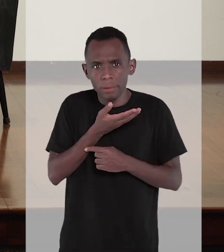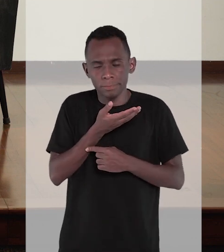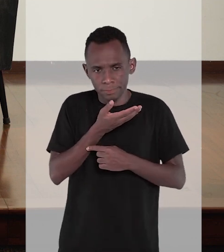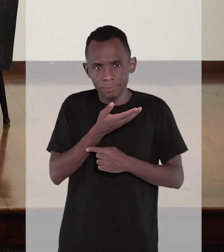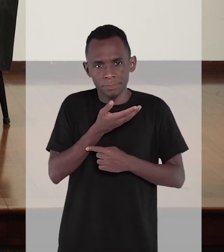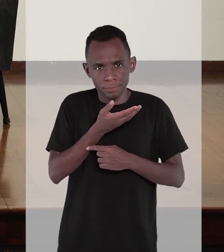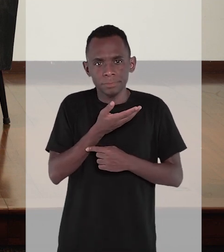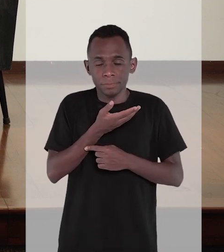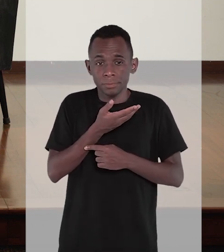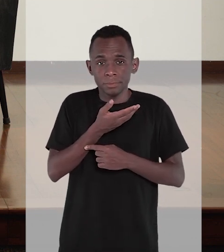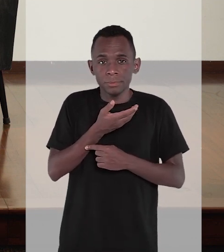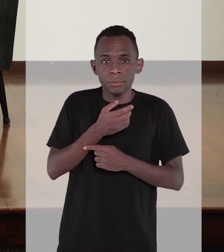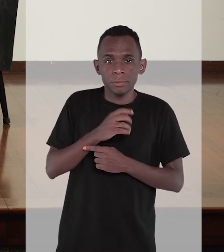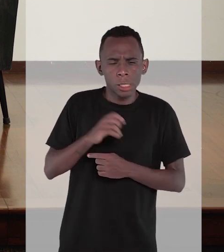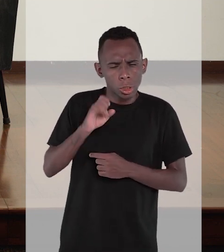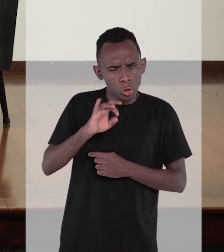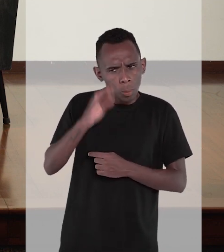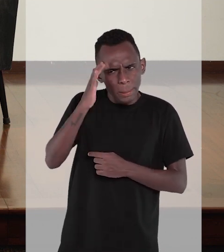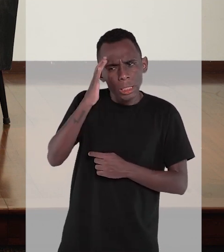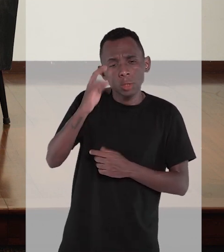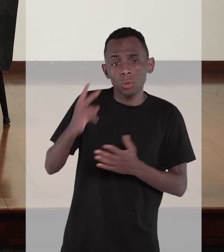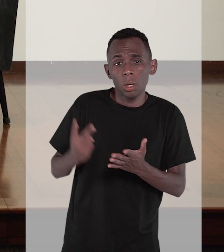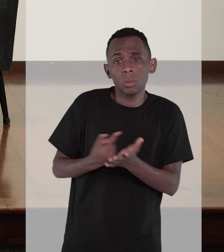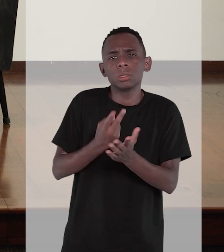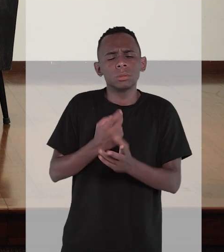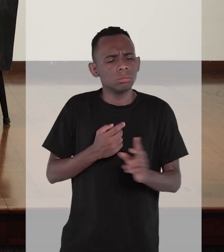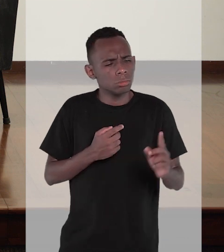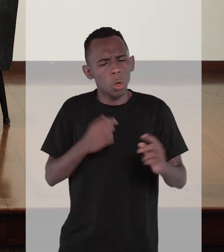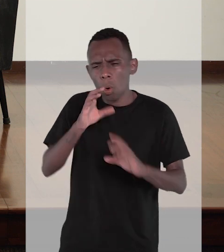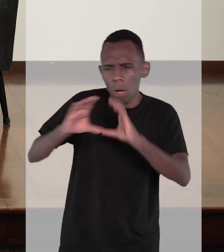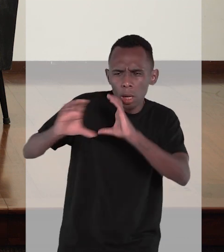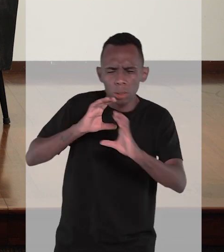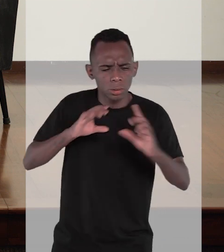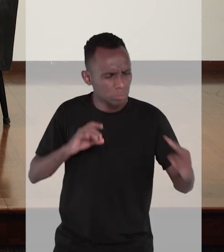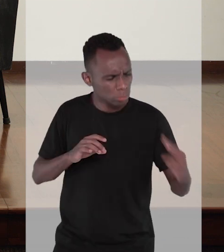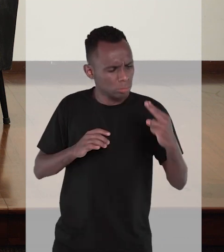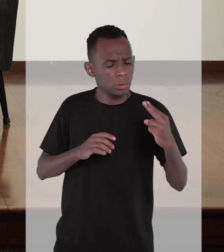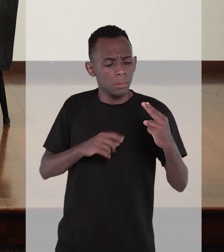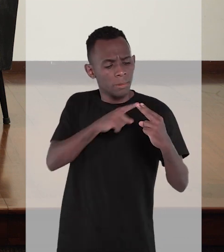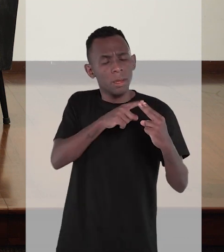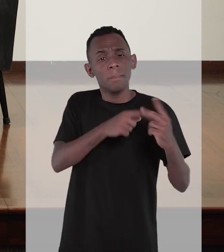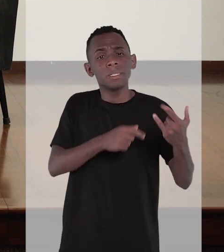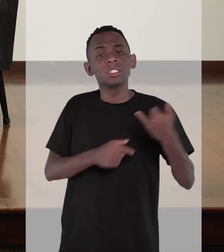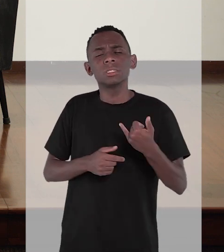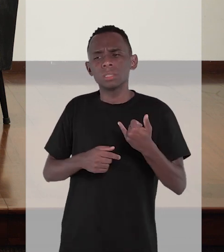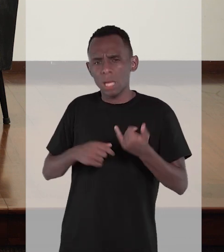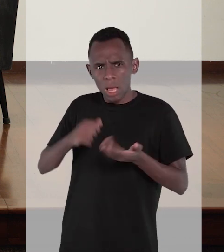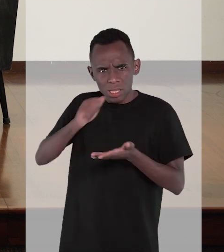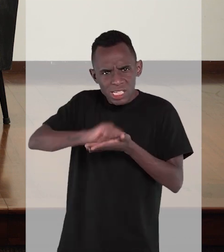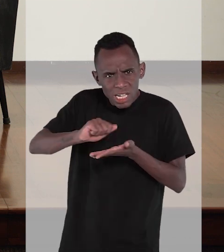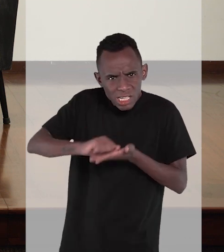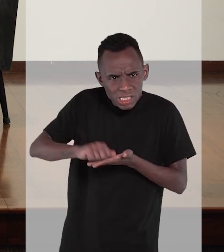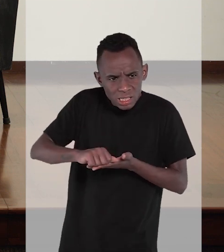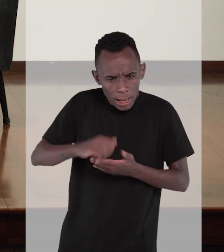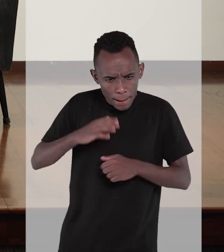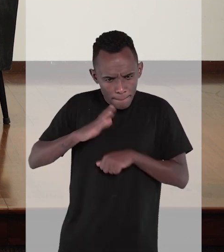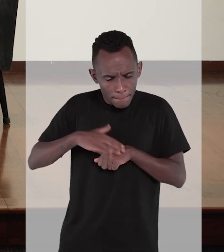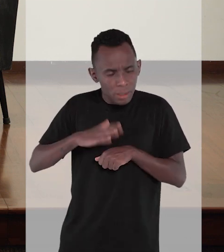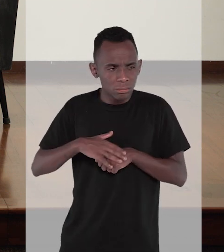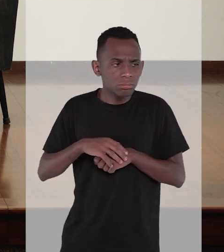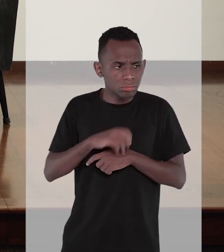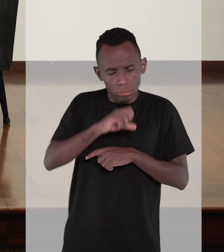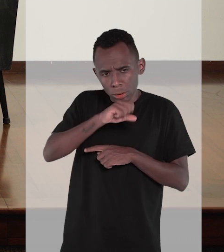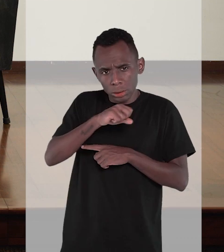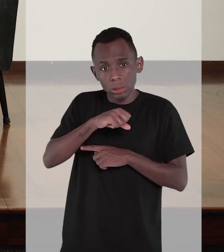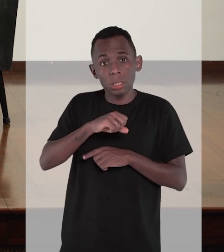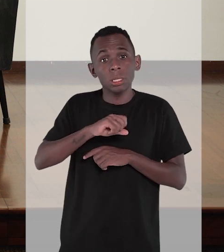era inédita. Isso é a minha impressão, né, do que aconteceu. Aí eu cantei, ele olhou para mim e disse, essa letra é sua, não é? Eu falei, é.